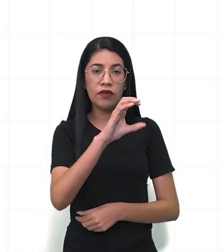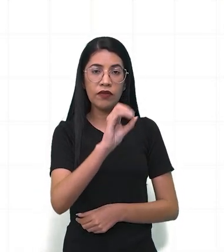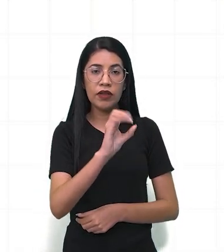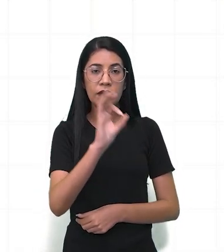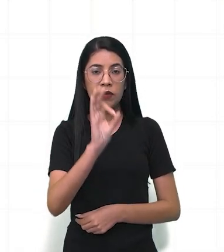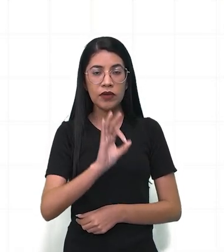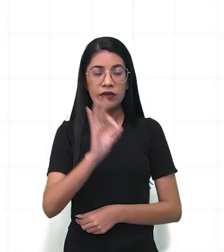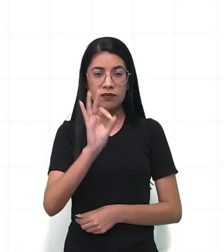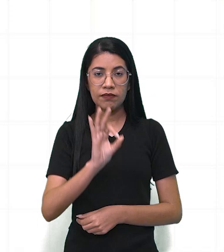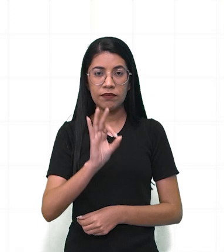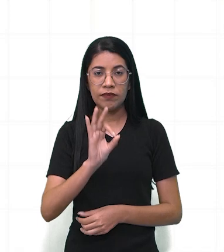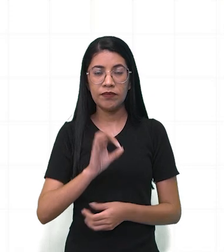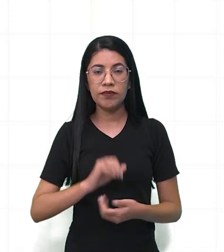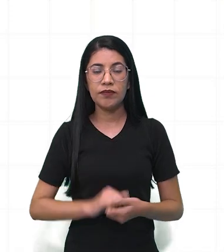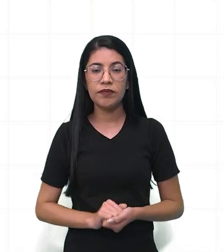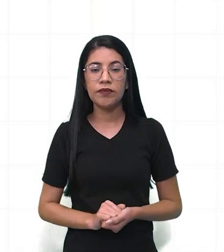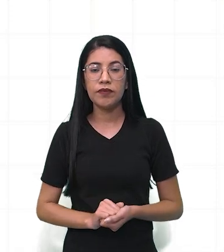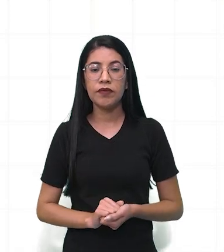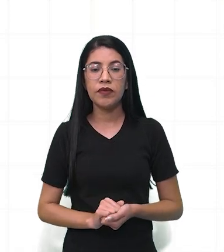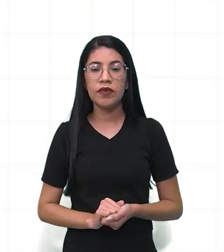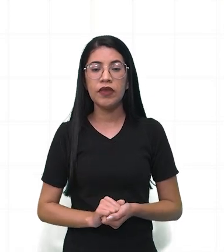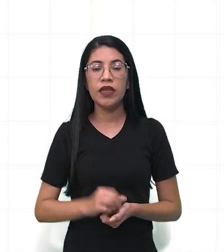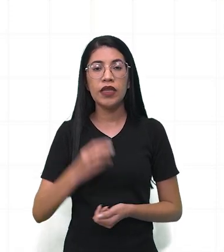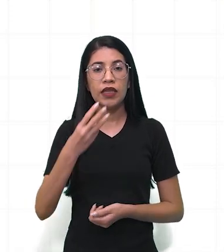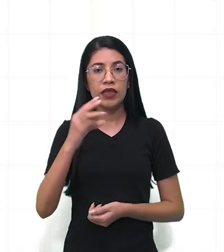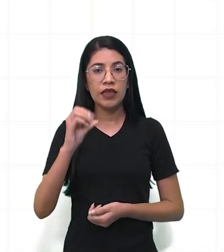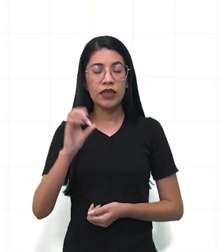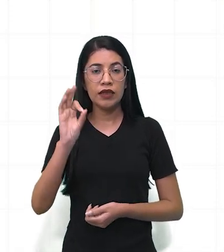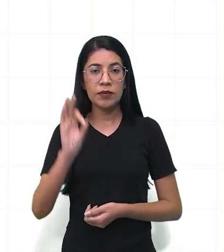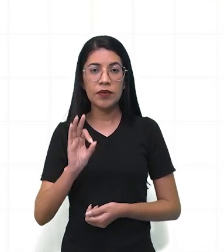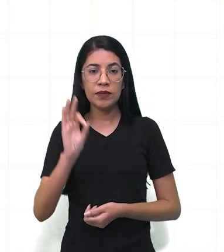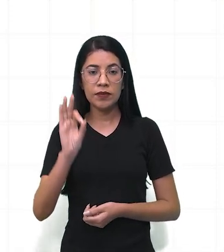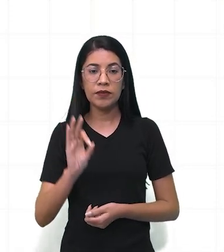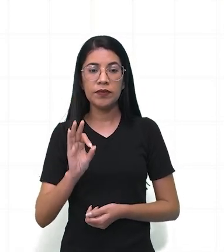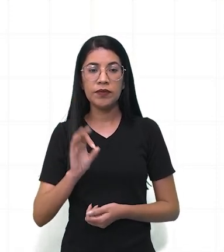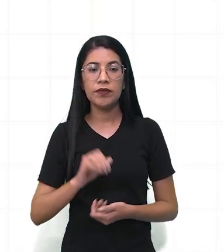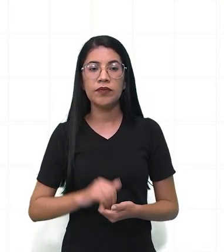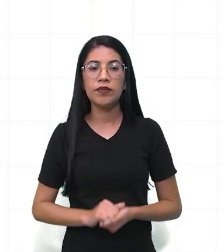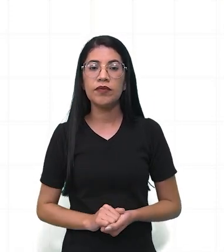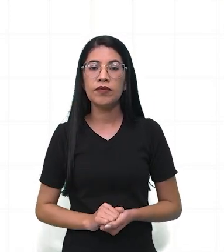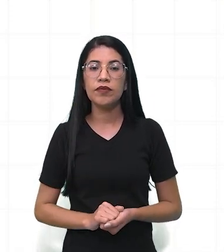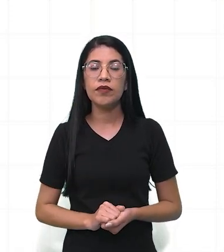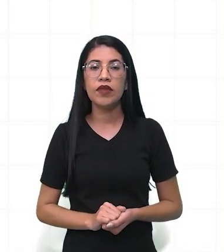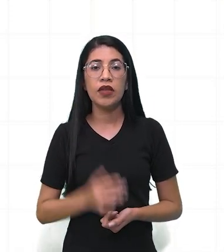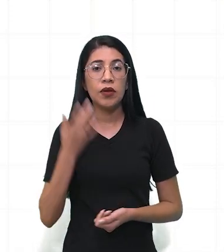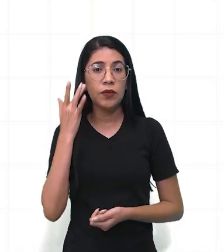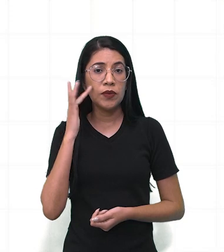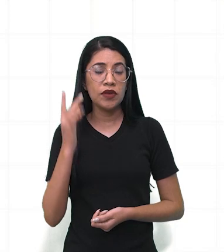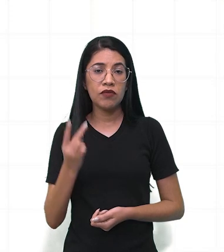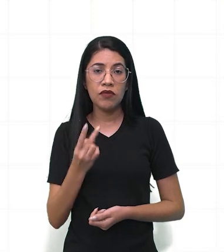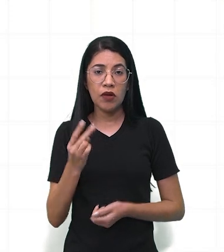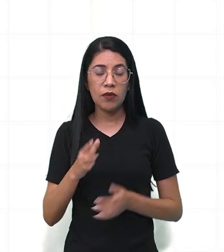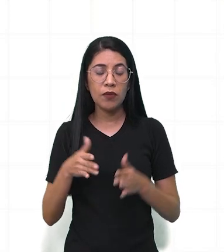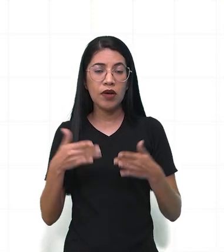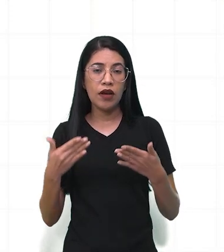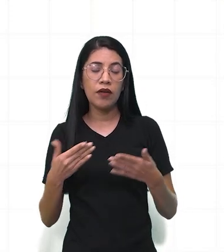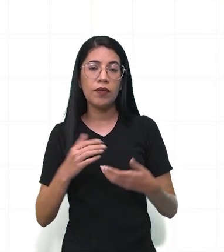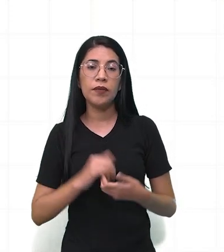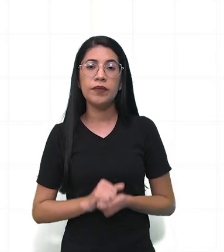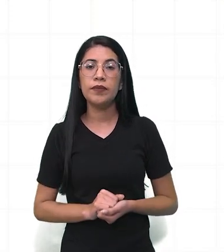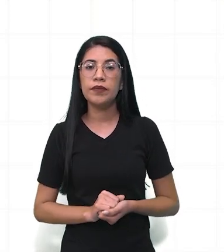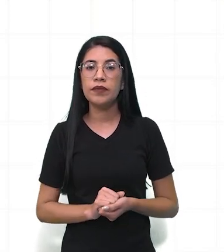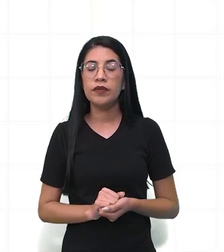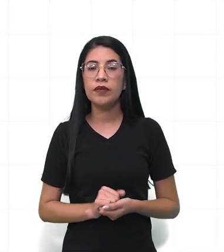é 30% de um valor, certo? E eu não sei qual é esse valor. Então, eu vou chamar esse valor de